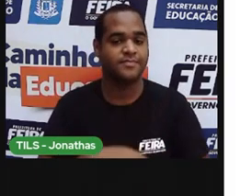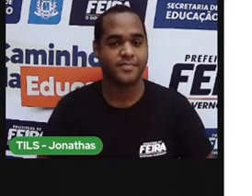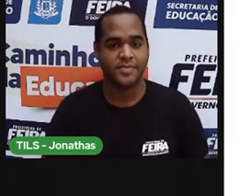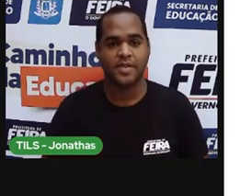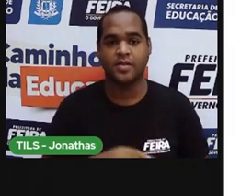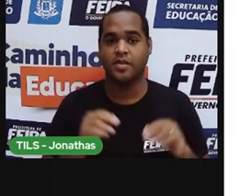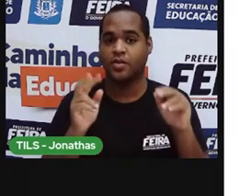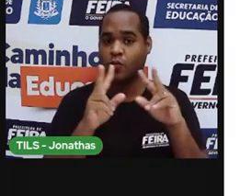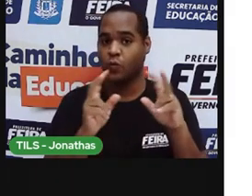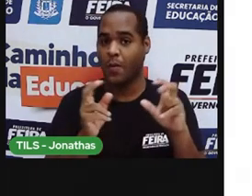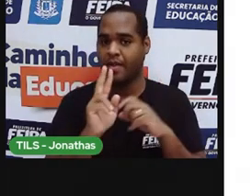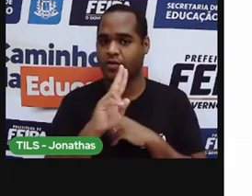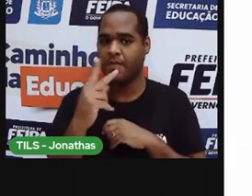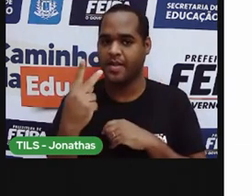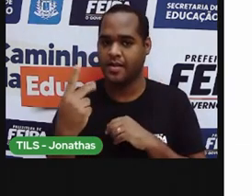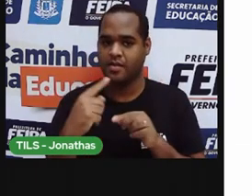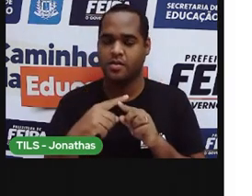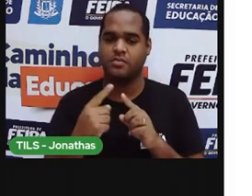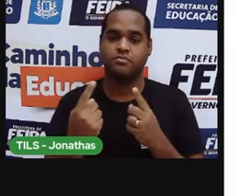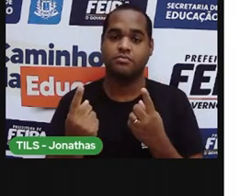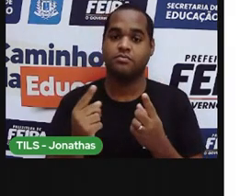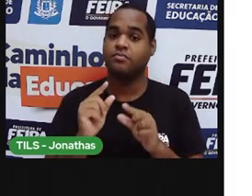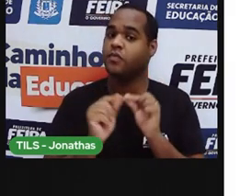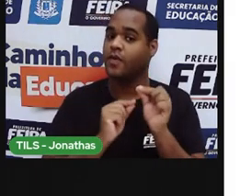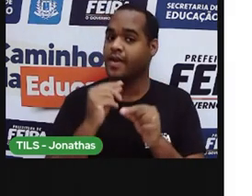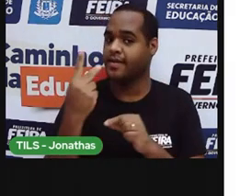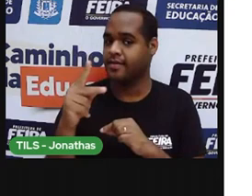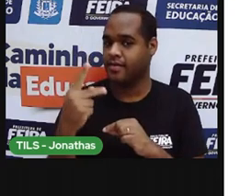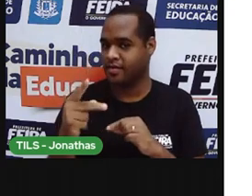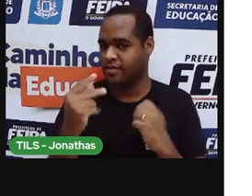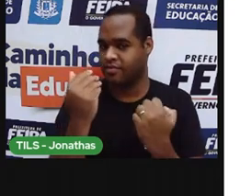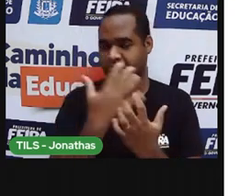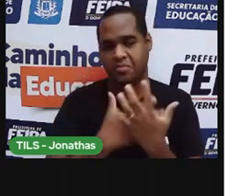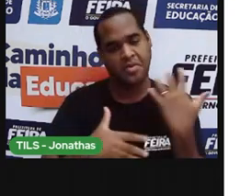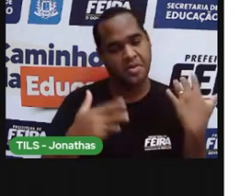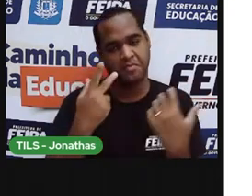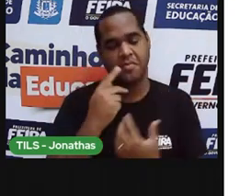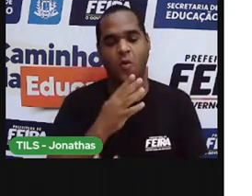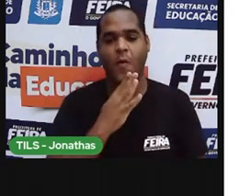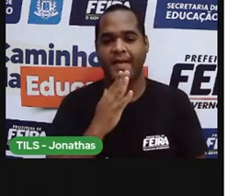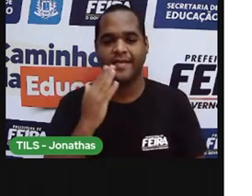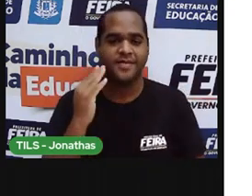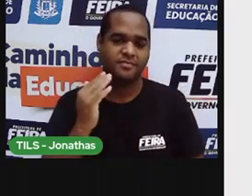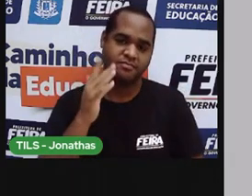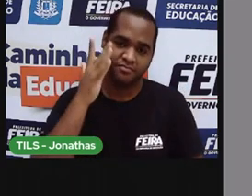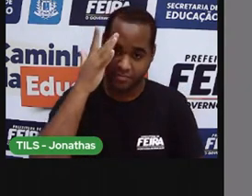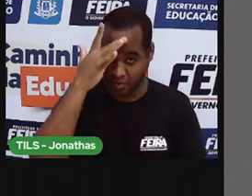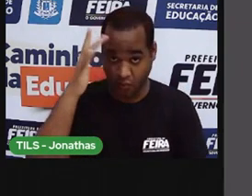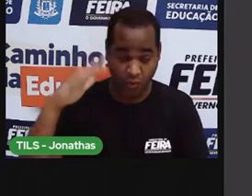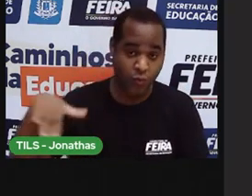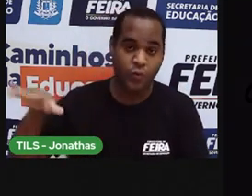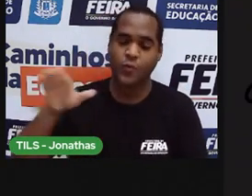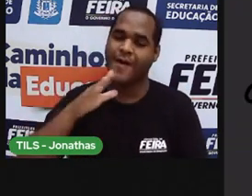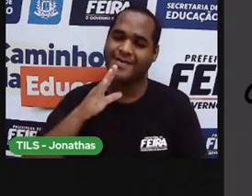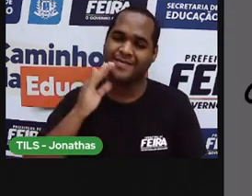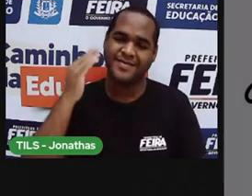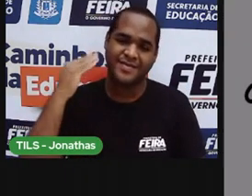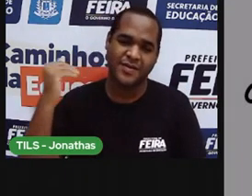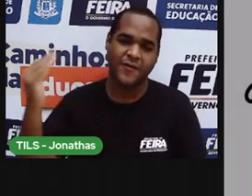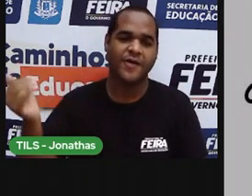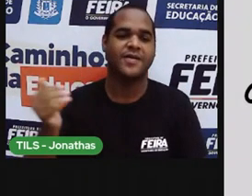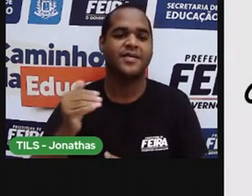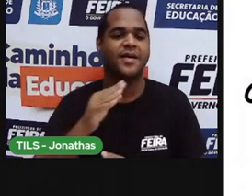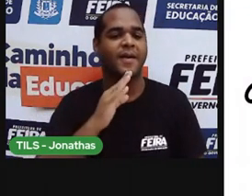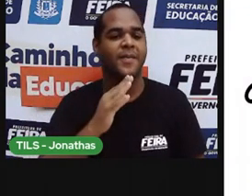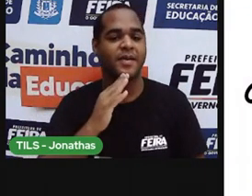o título, se essa rua fosse minha, ele é um tipo de texto cantiga popular. E nós tivemos essa